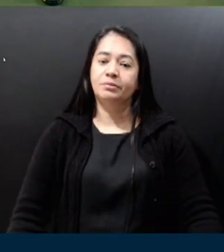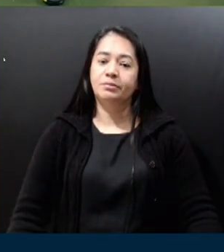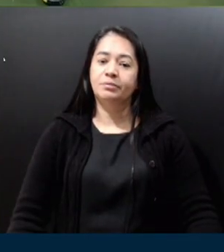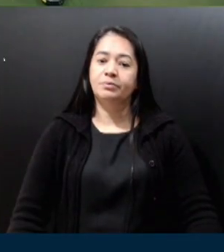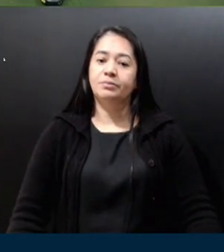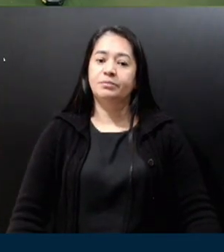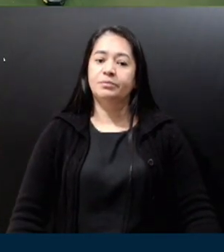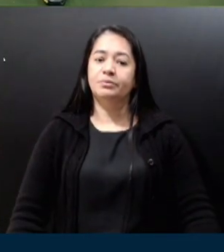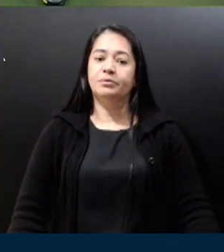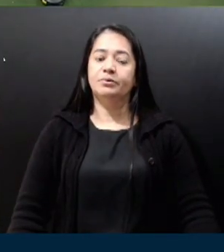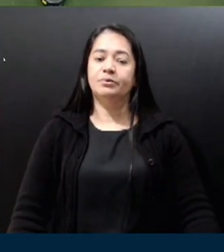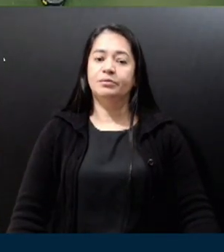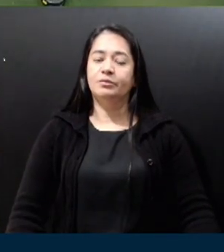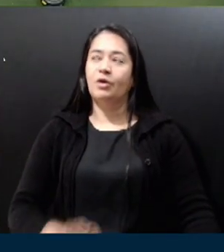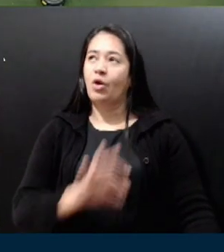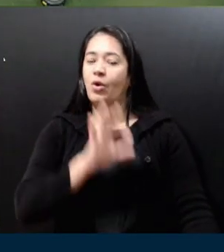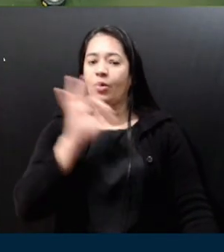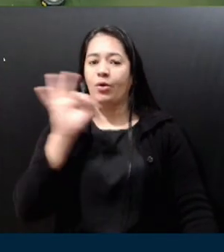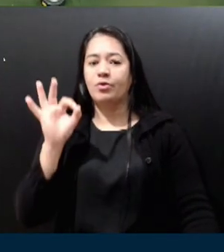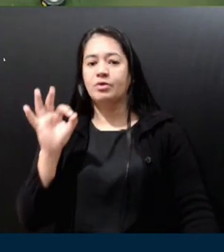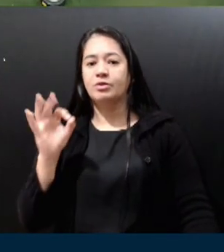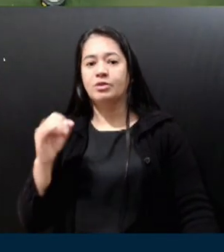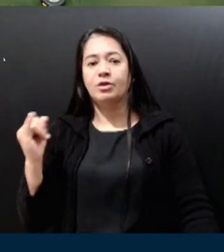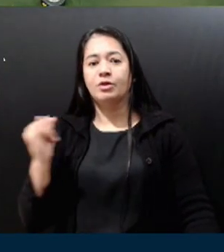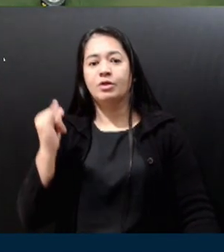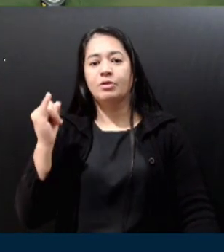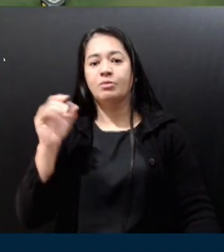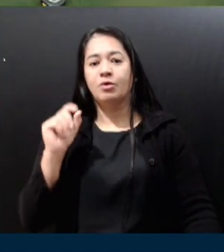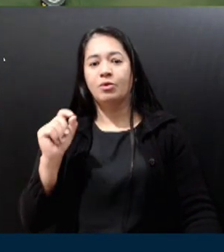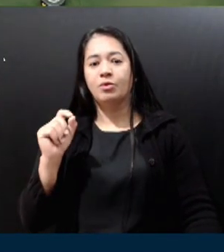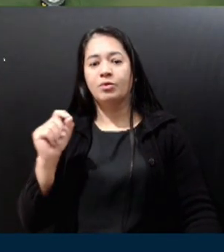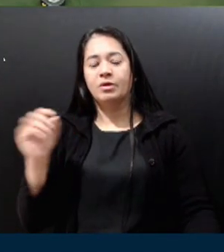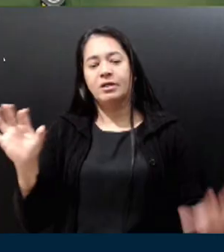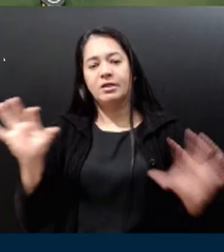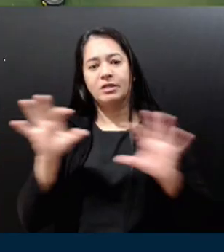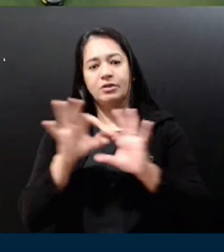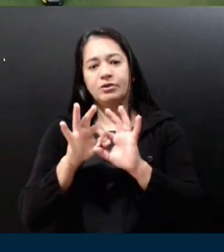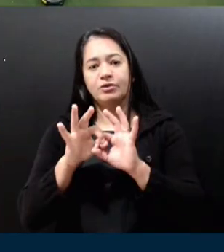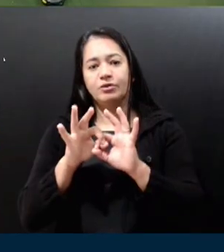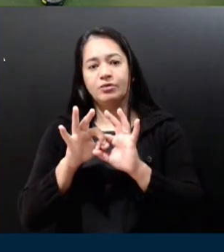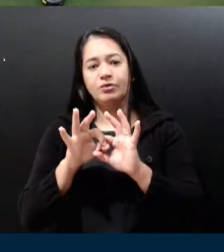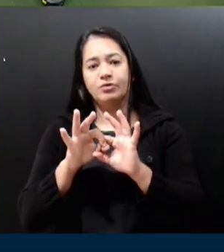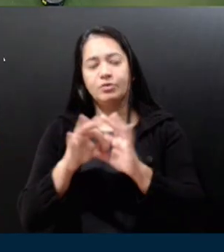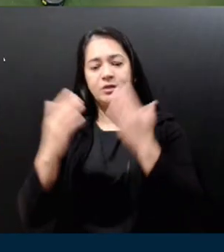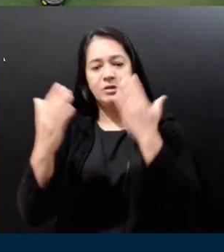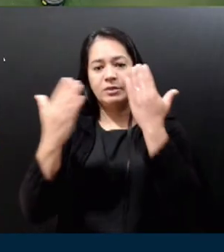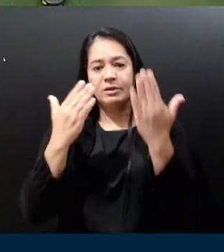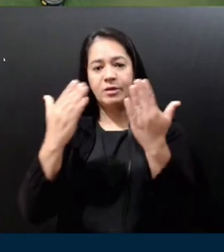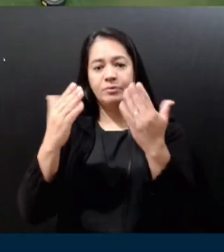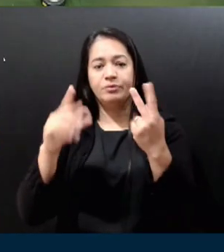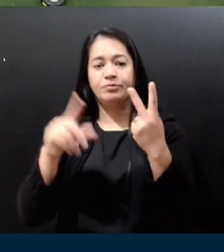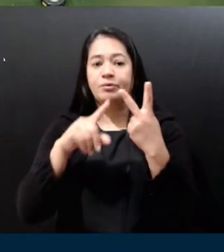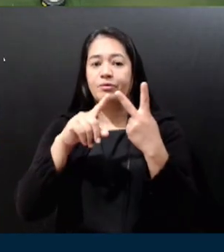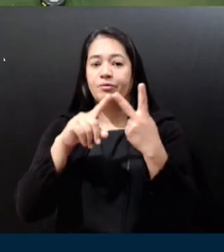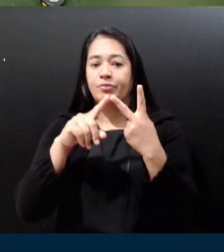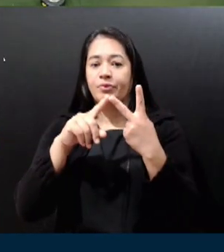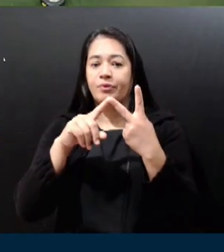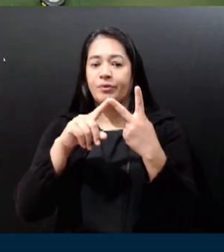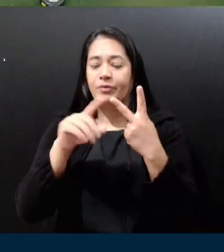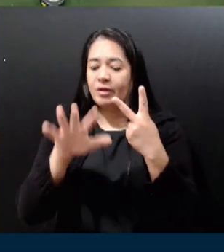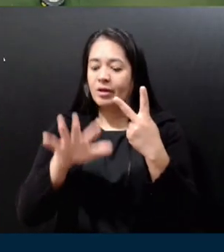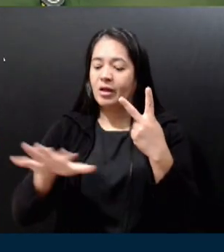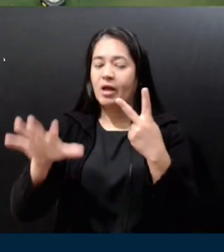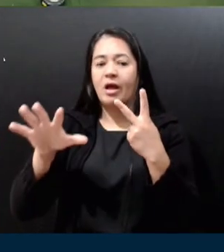Muito bem, e que importante essa junção, né, a junção da psicologia com, o direito